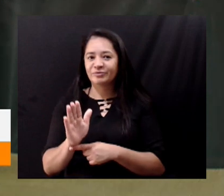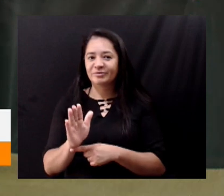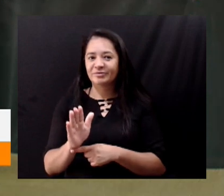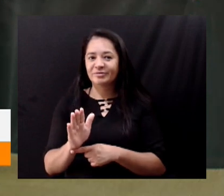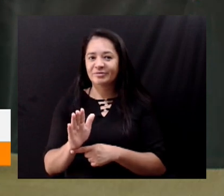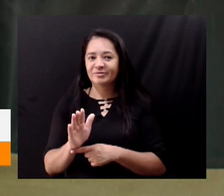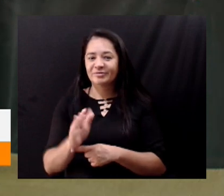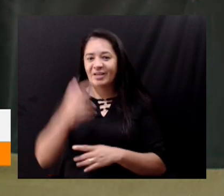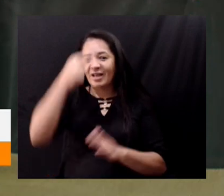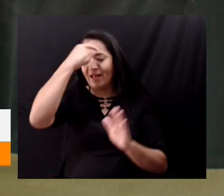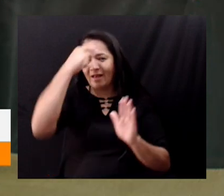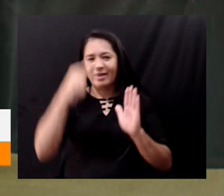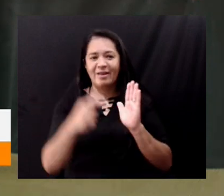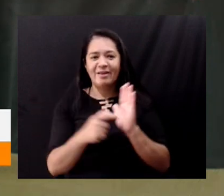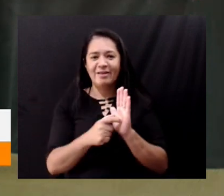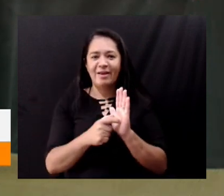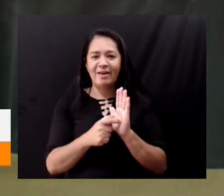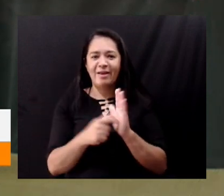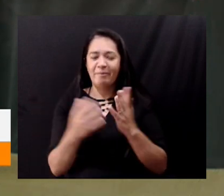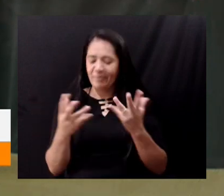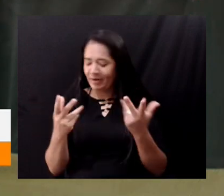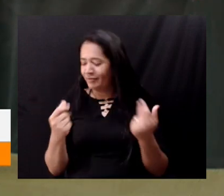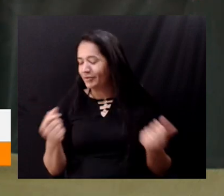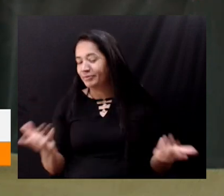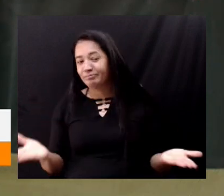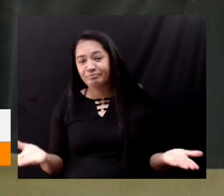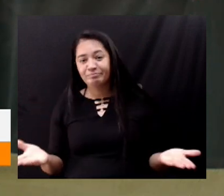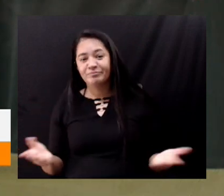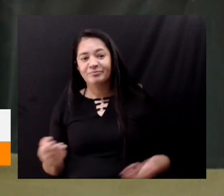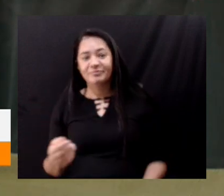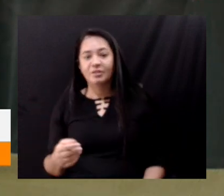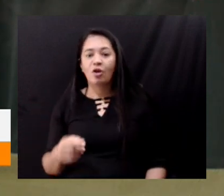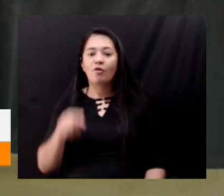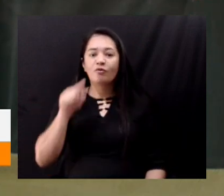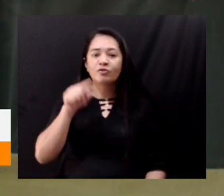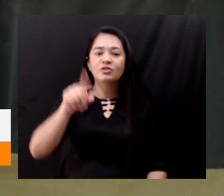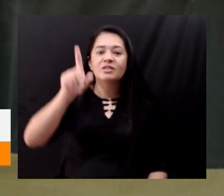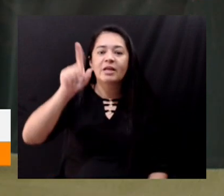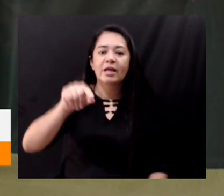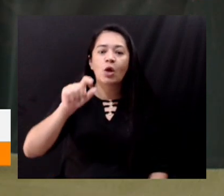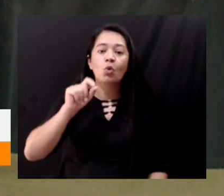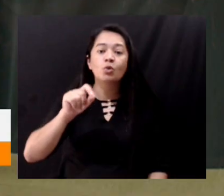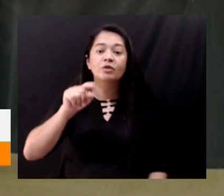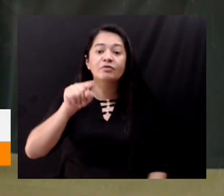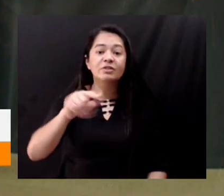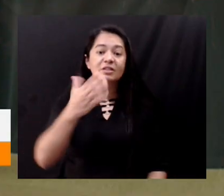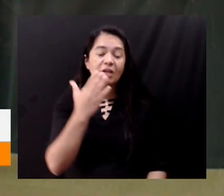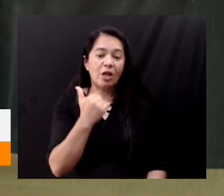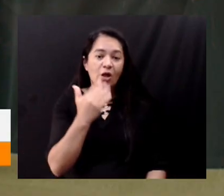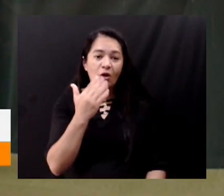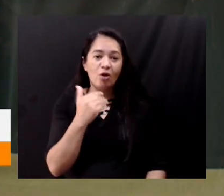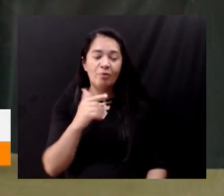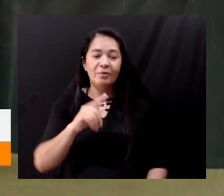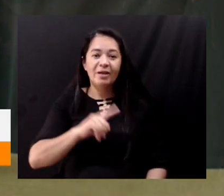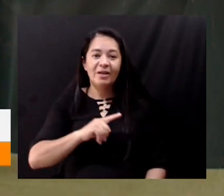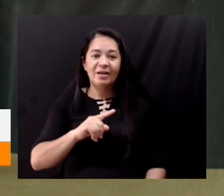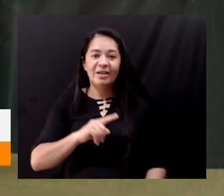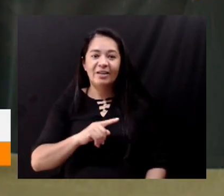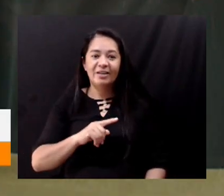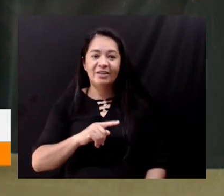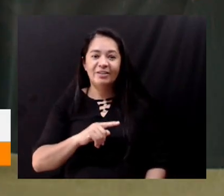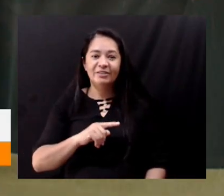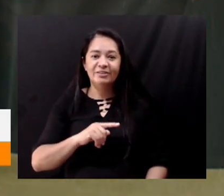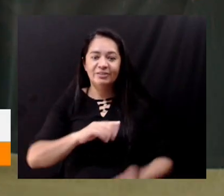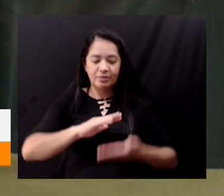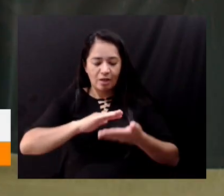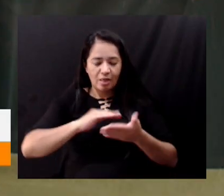ela é sensacional, né, aí você é o que você come. Aí tinha um vídeo de uma lasanha comendo lasanha, né, então uma lasanha Eu